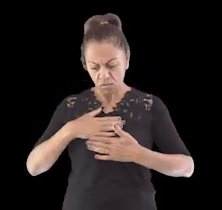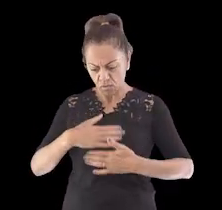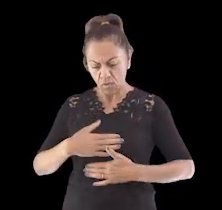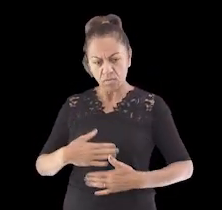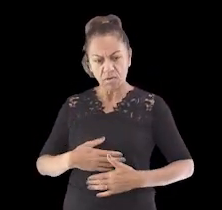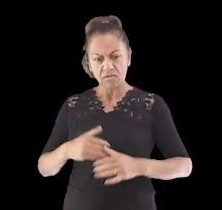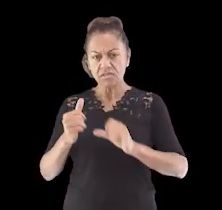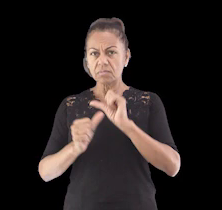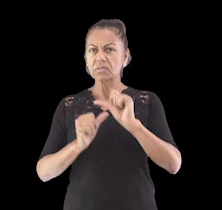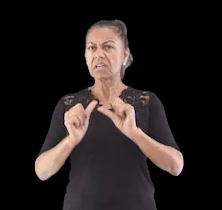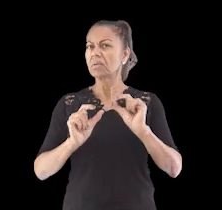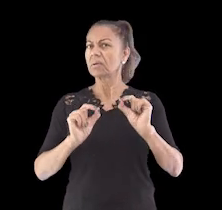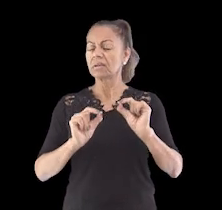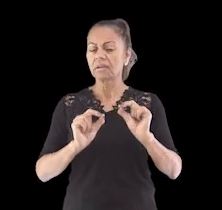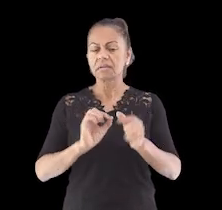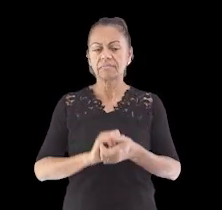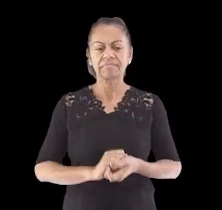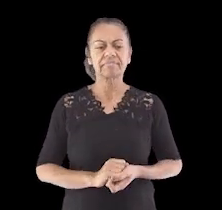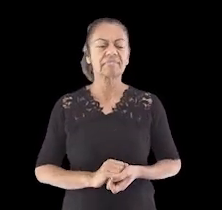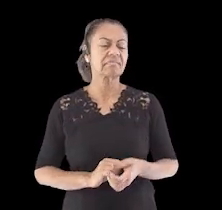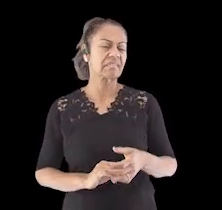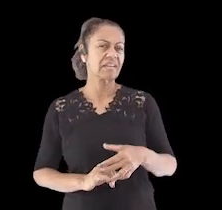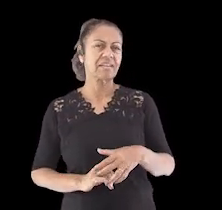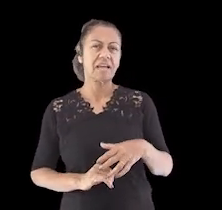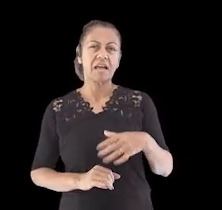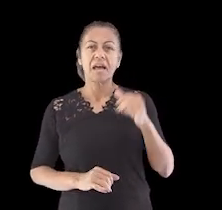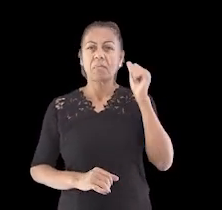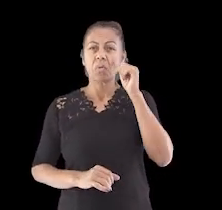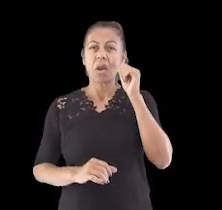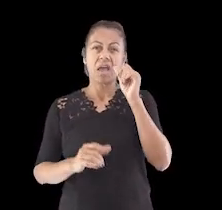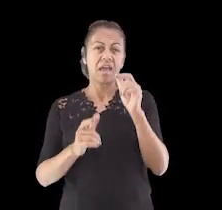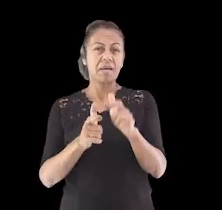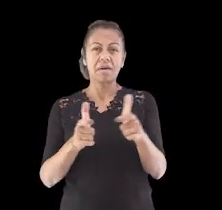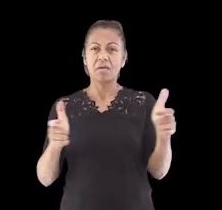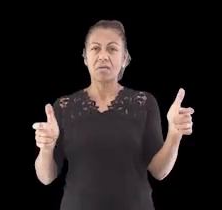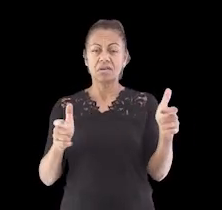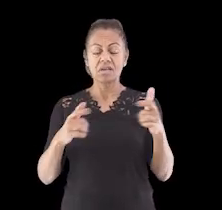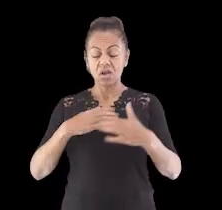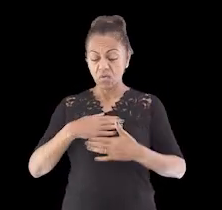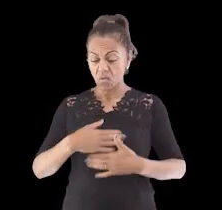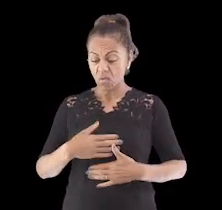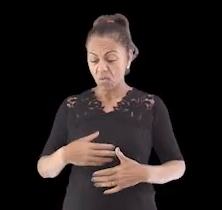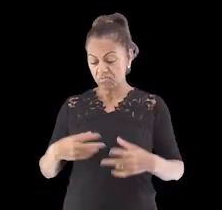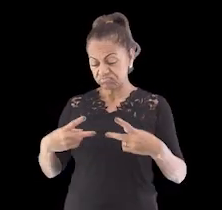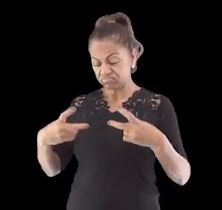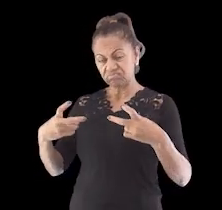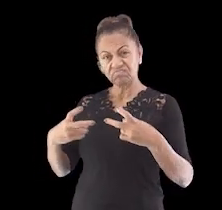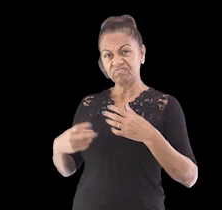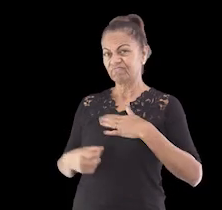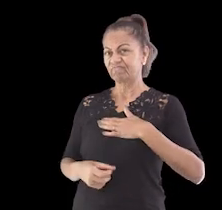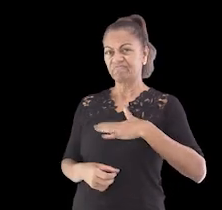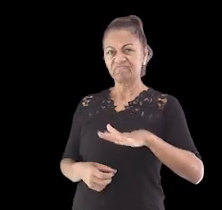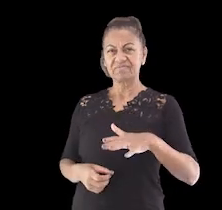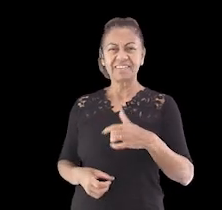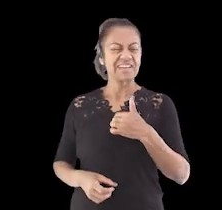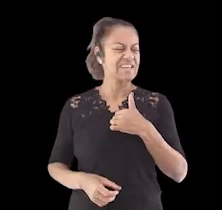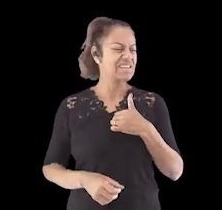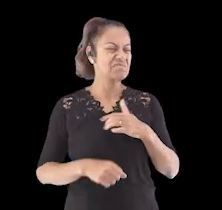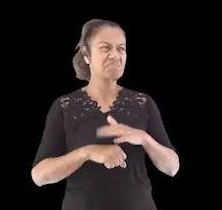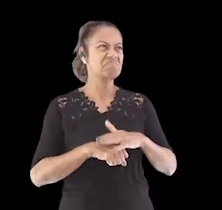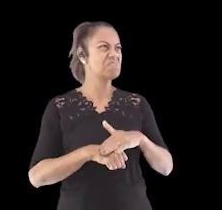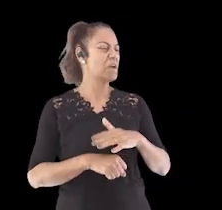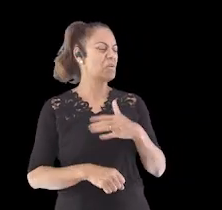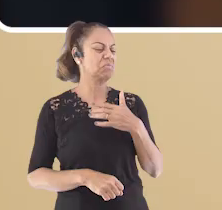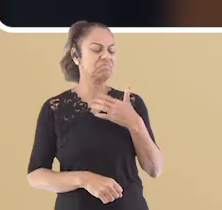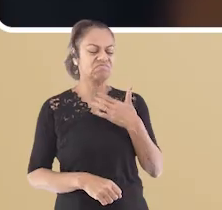sobre o corpo ideal. Foram feitas 2 perguntas. Você está satisfeito com o seu corpo? O que você